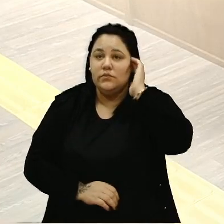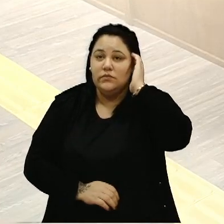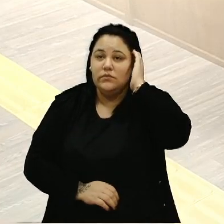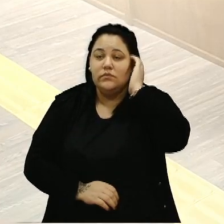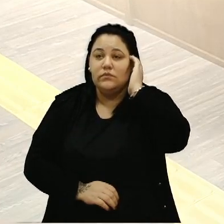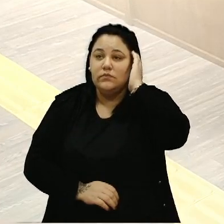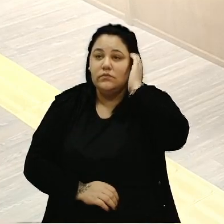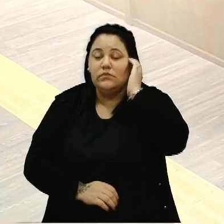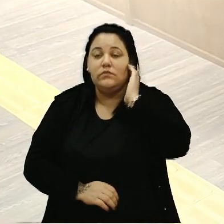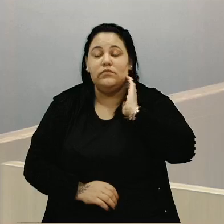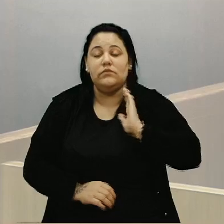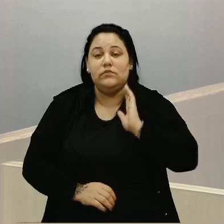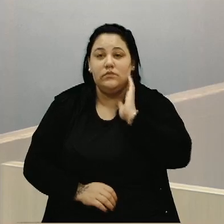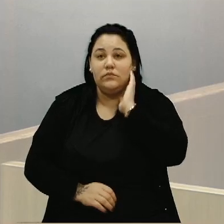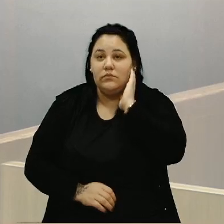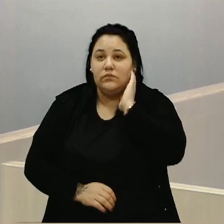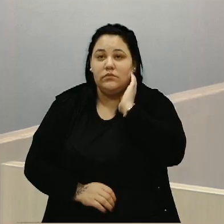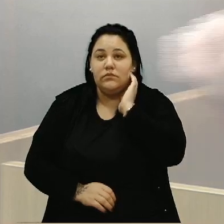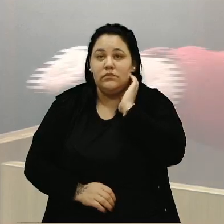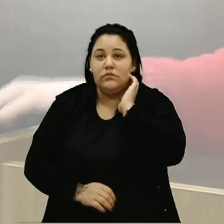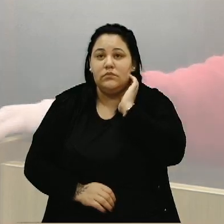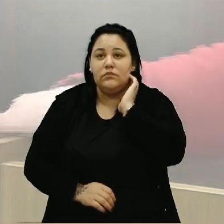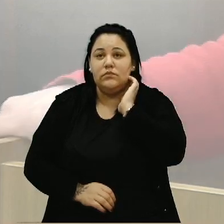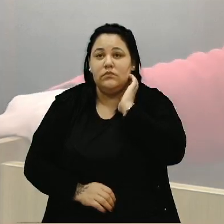Presidente, mais um